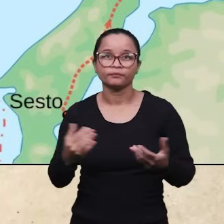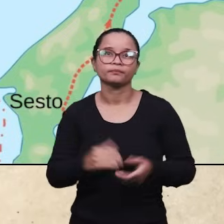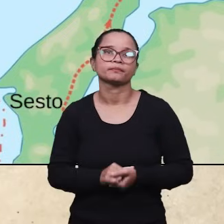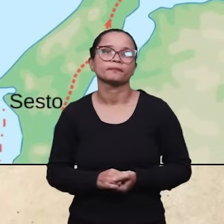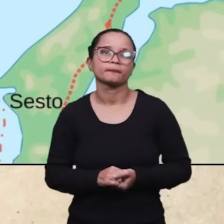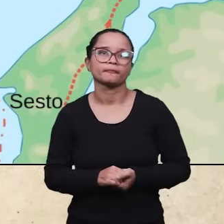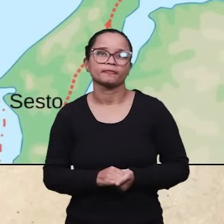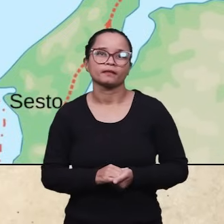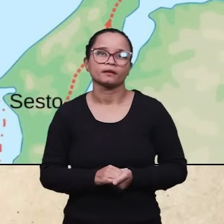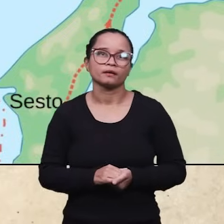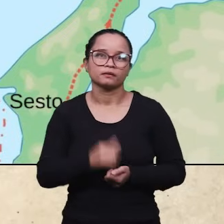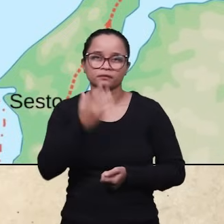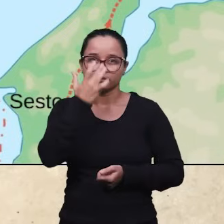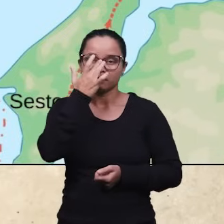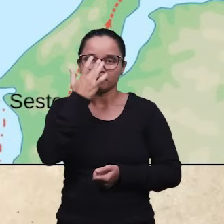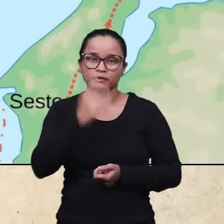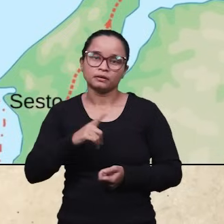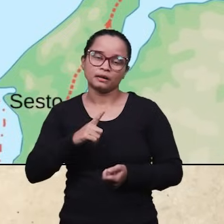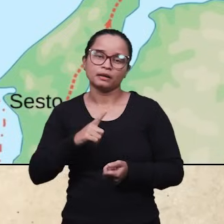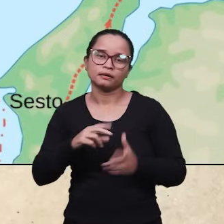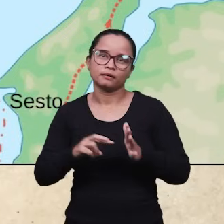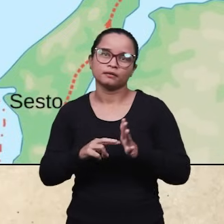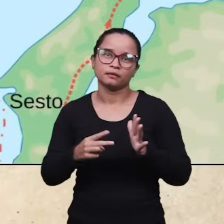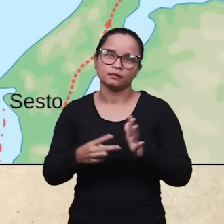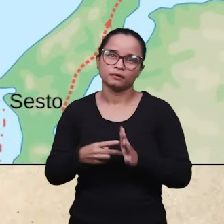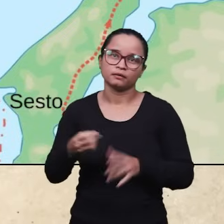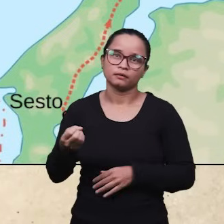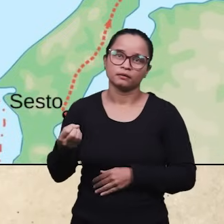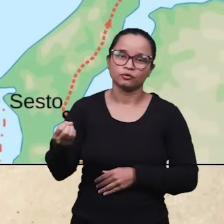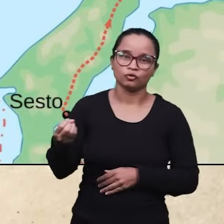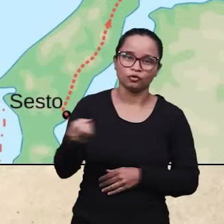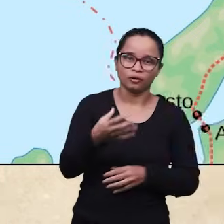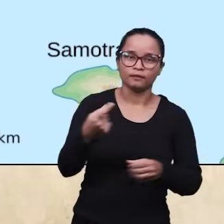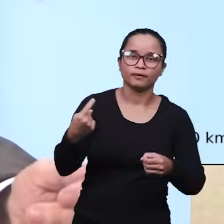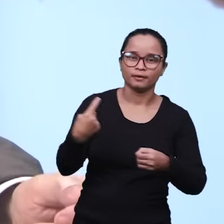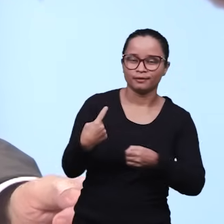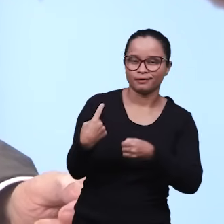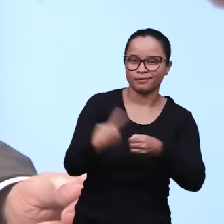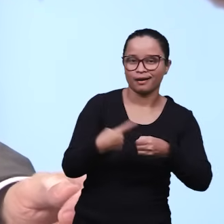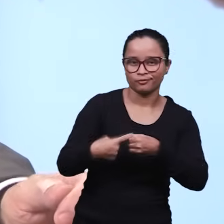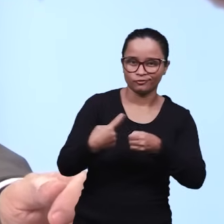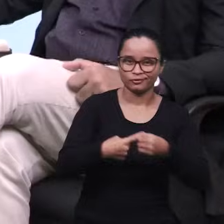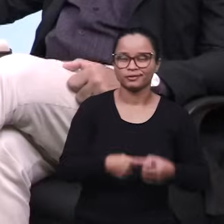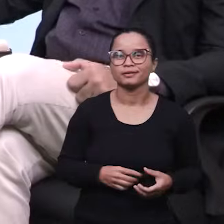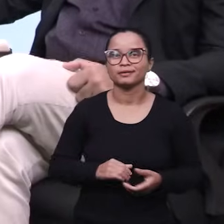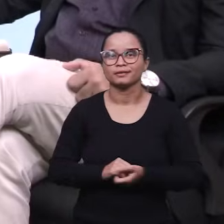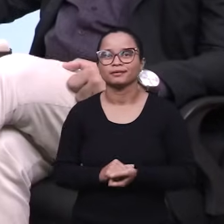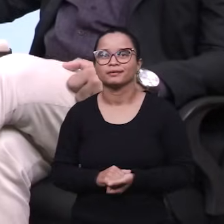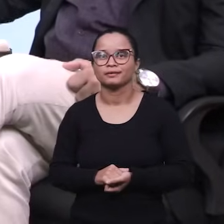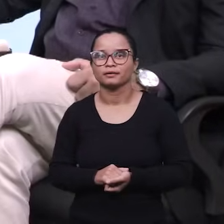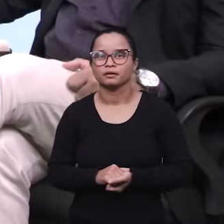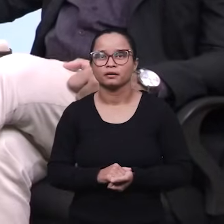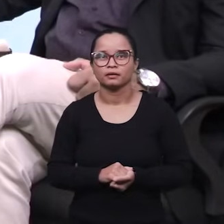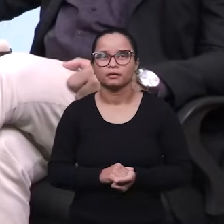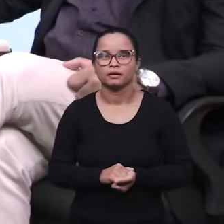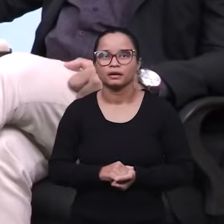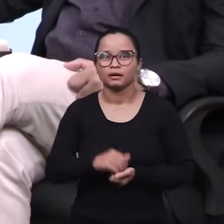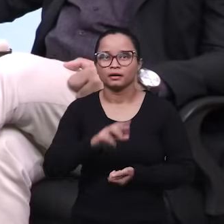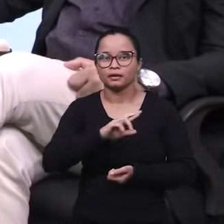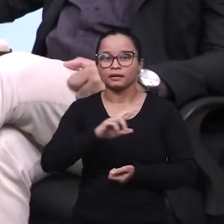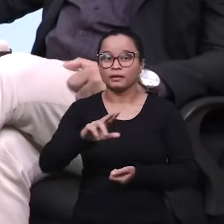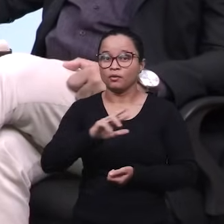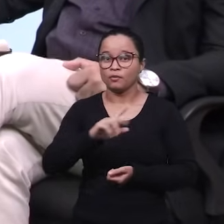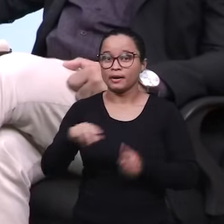Neápolis, neo vem de novo, polis vem de cidade, né? Nova cidade. Que não é a Nápoles romana, né? Que não é a